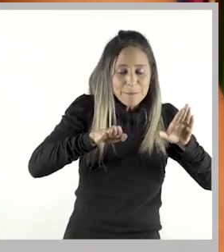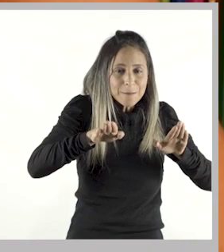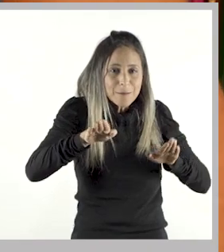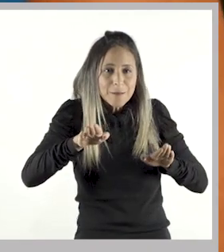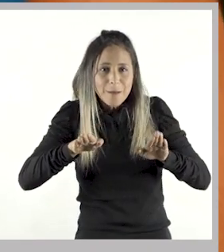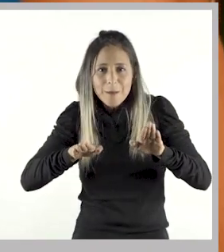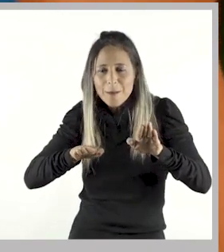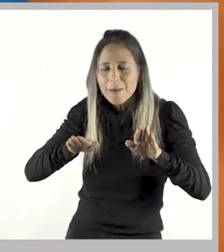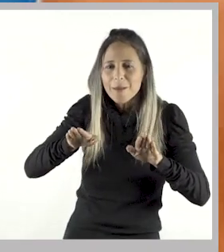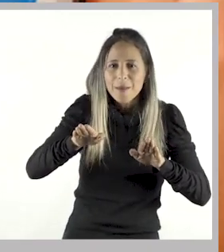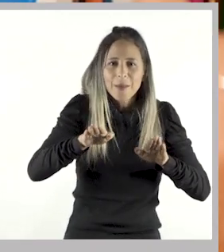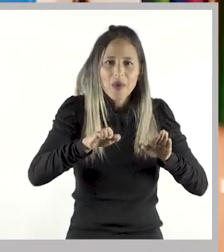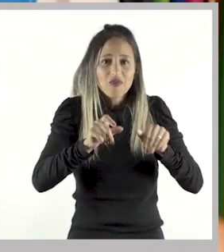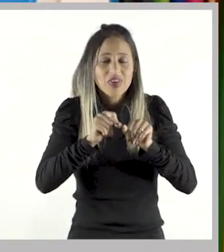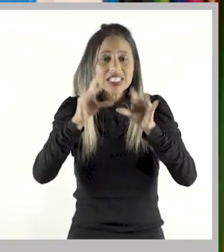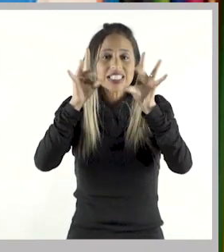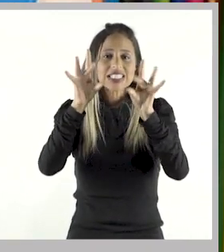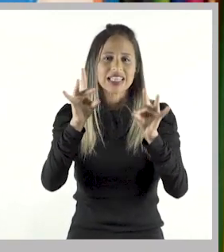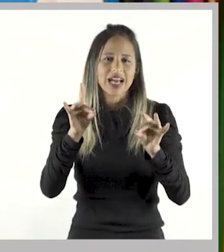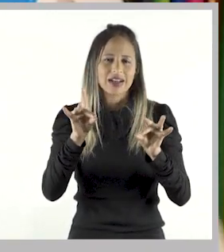detalhes.